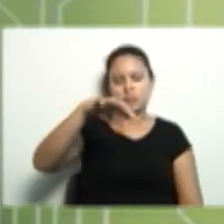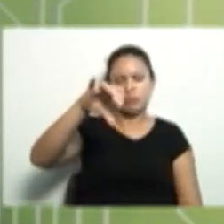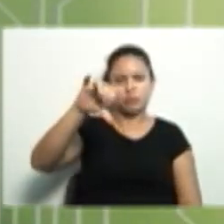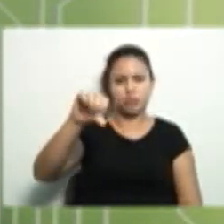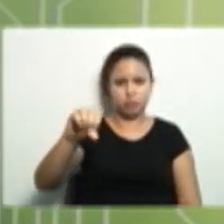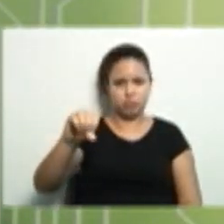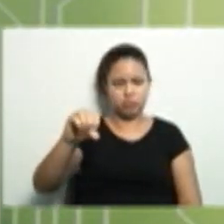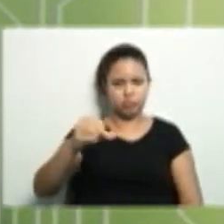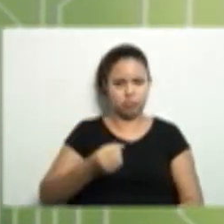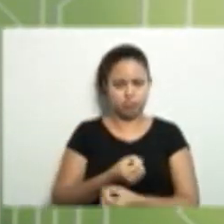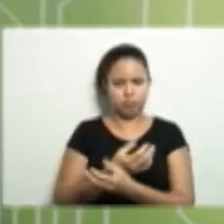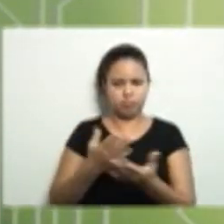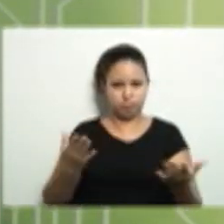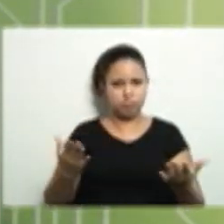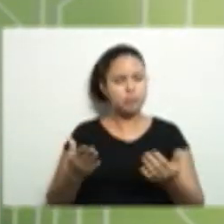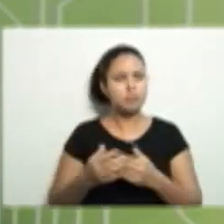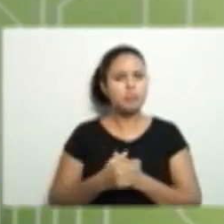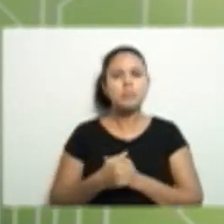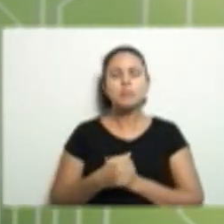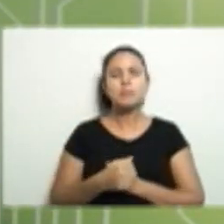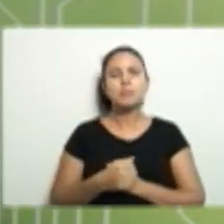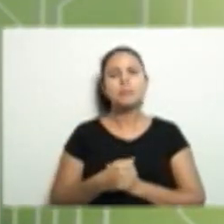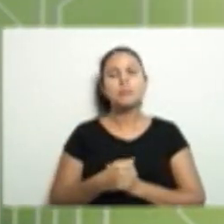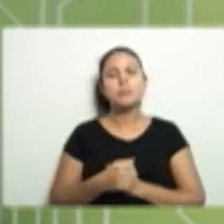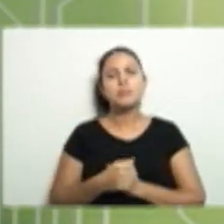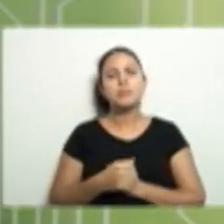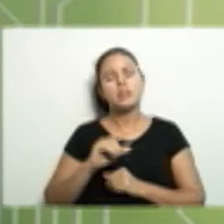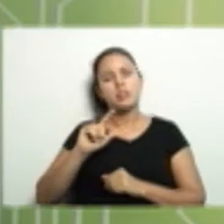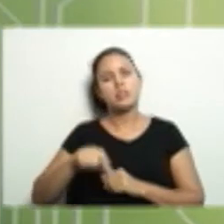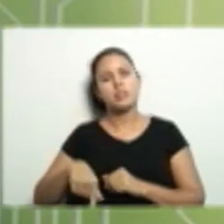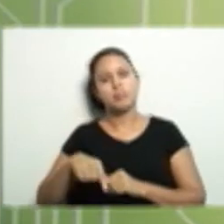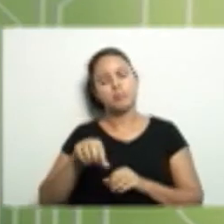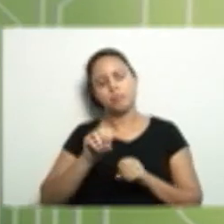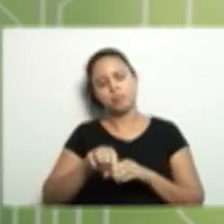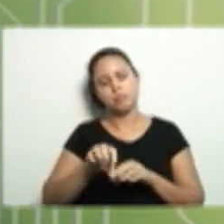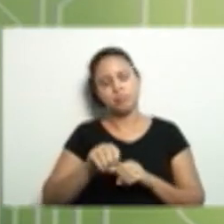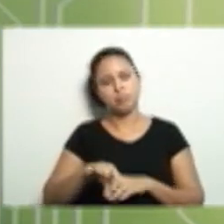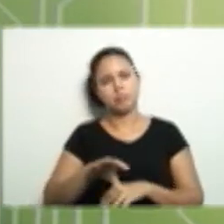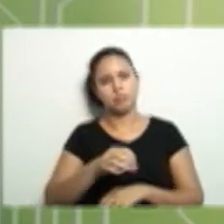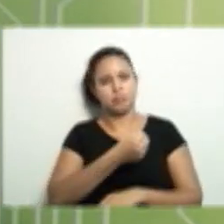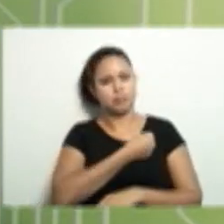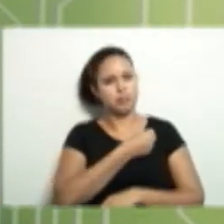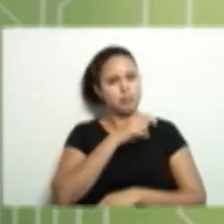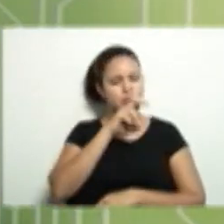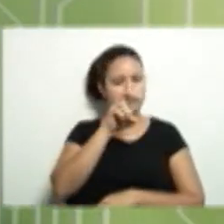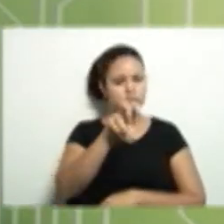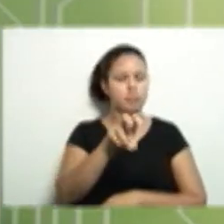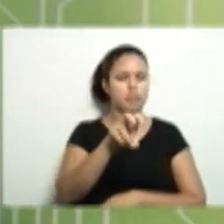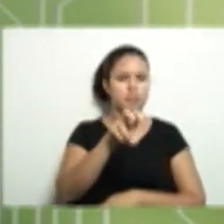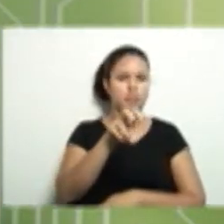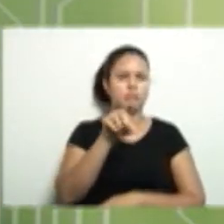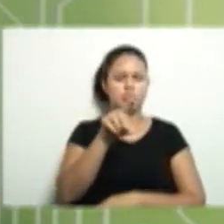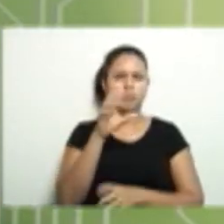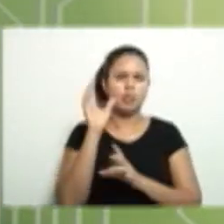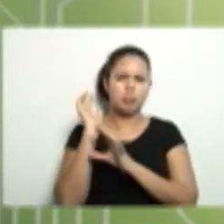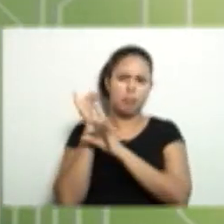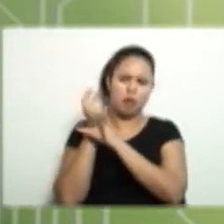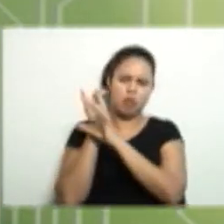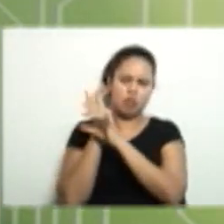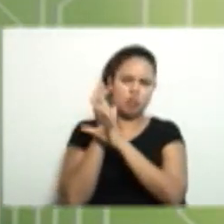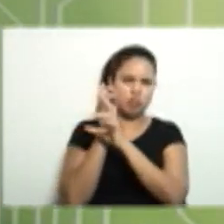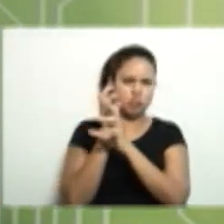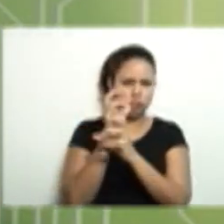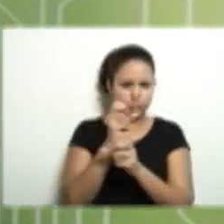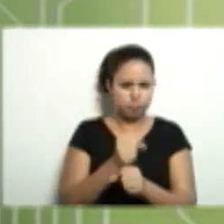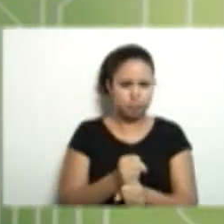29 é o dia da nossa quinta aula, que é a aula de revisão dessa disciplina. Nós vamos trazer um apanhado do que a gente considera